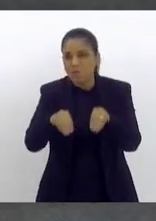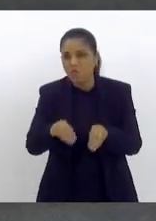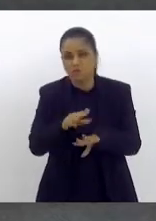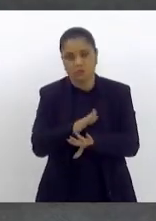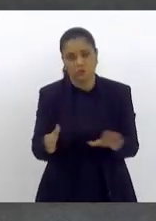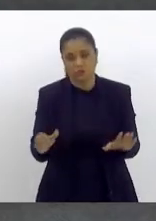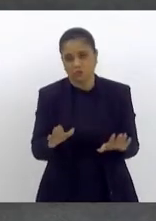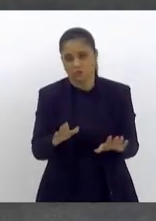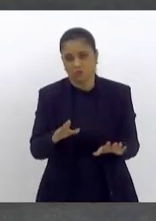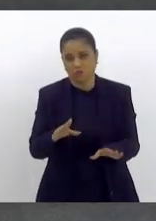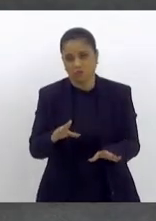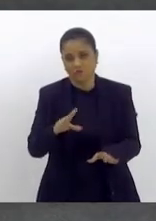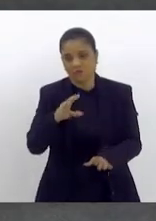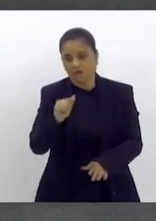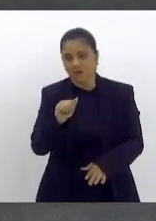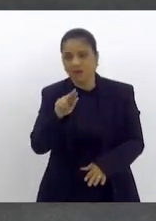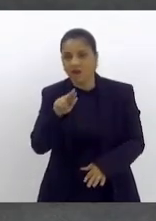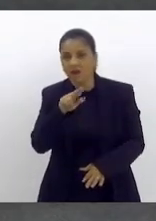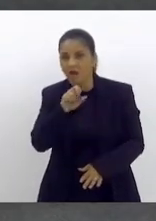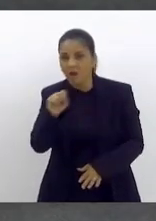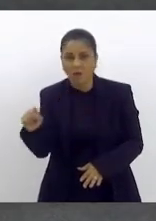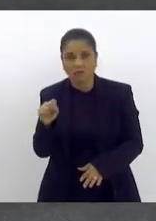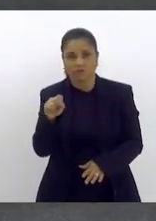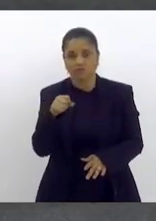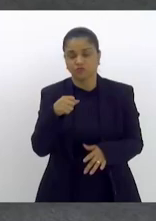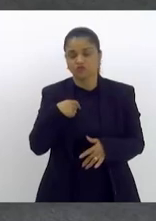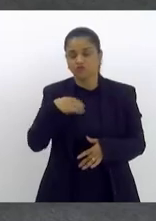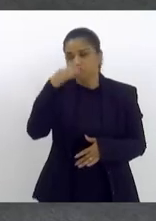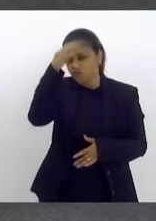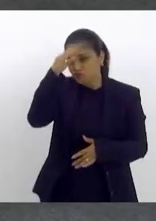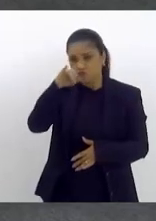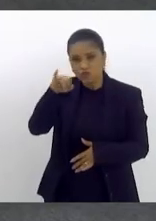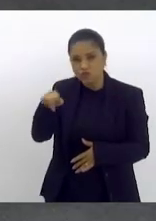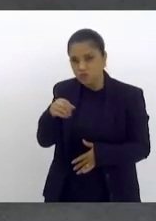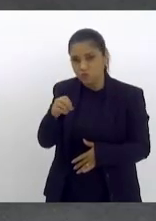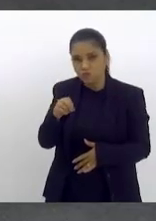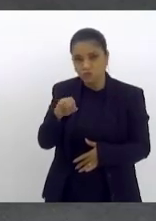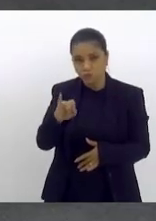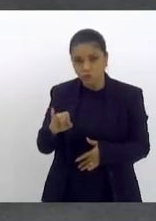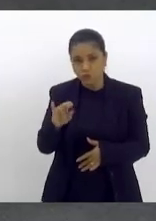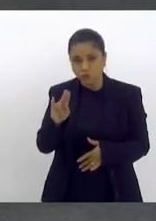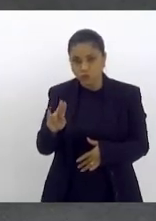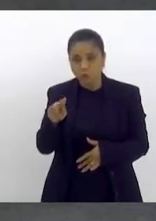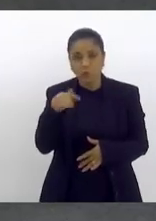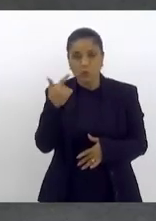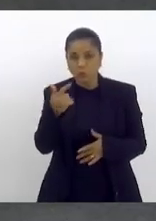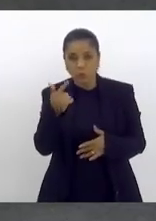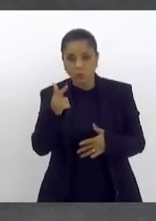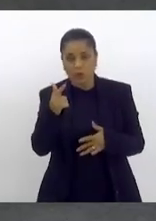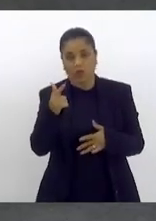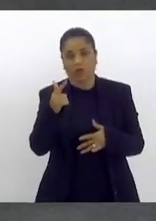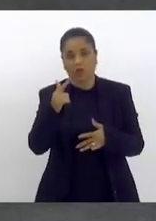Janeiro, simplesmente, deputada Tia Ju, não existe sequer o cargo do professor